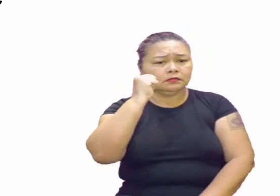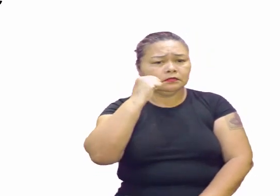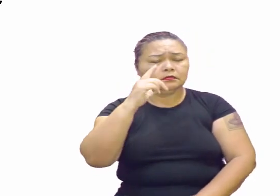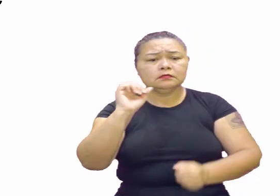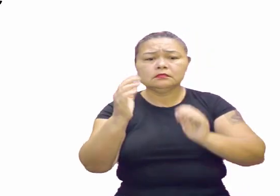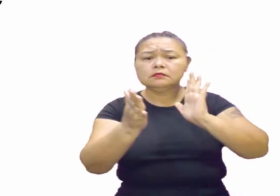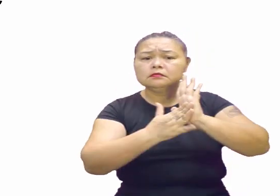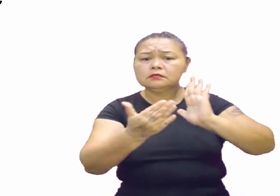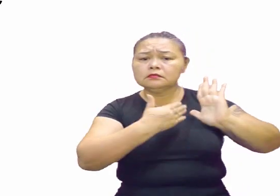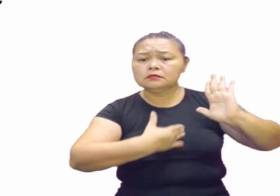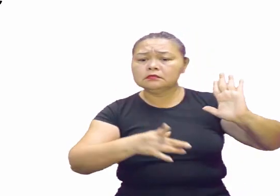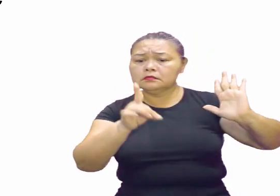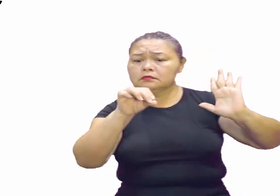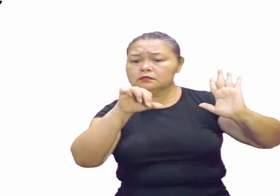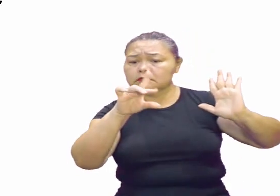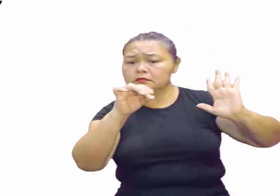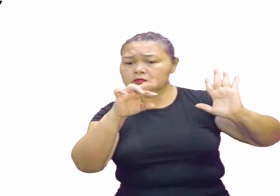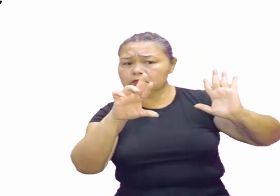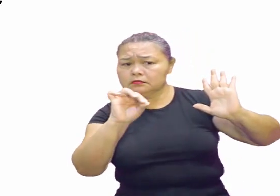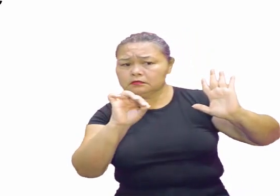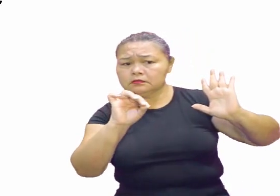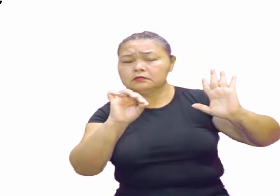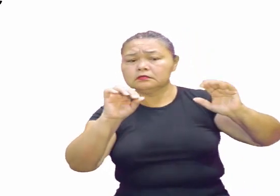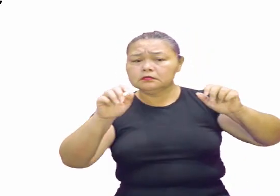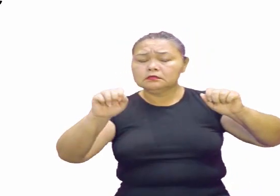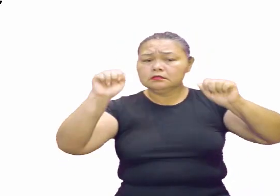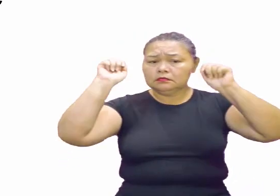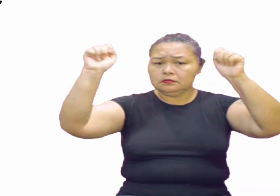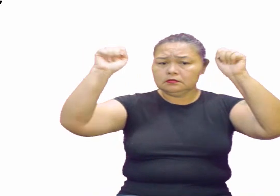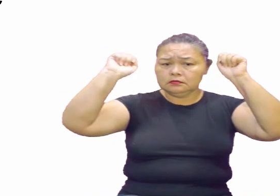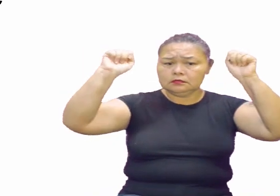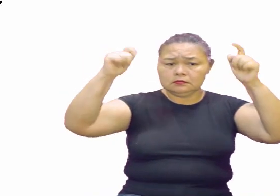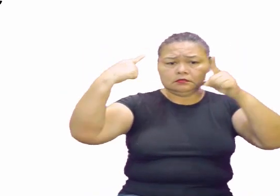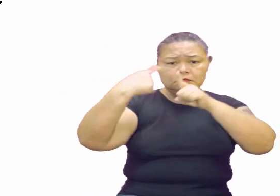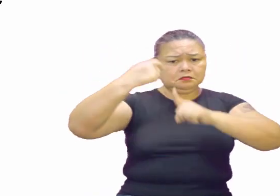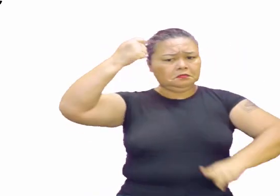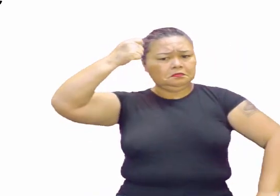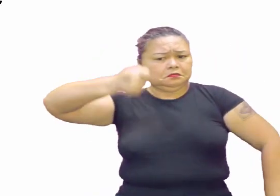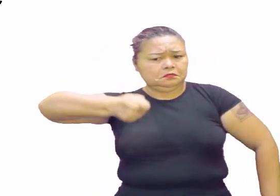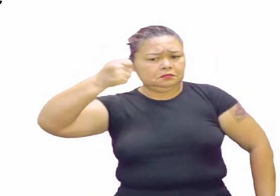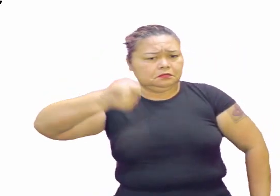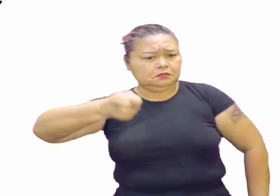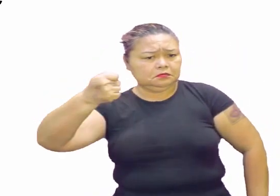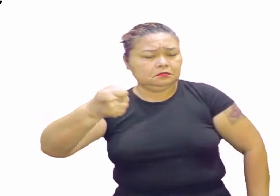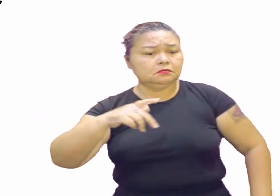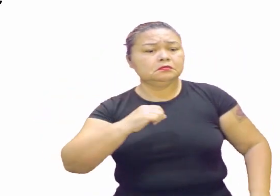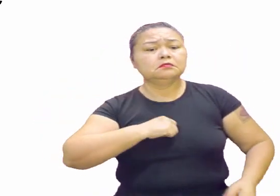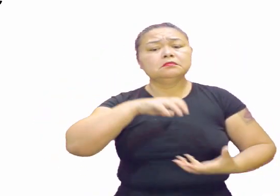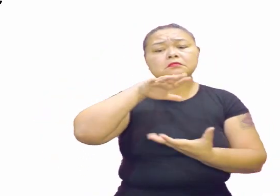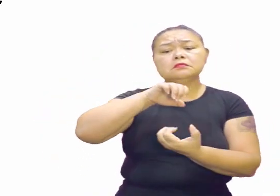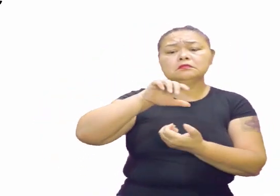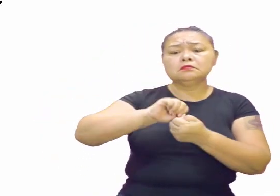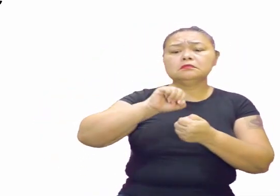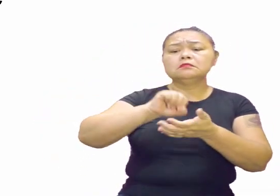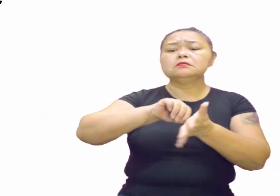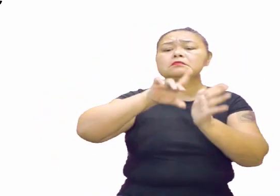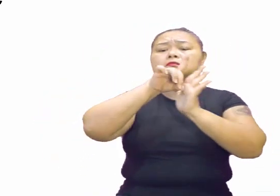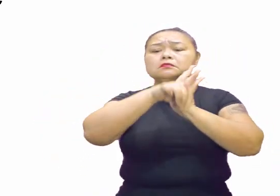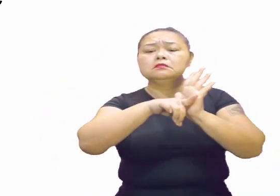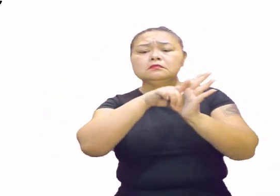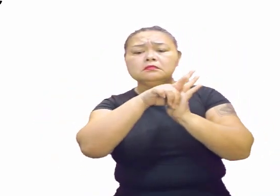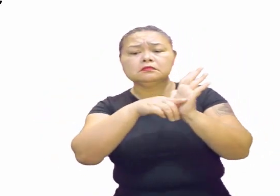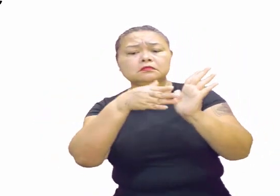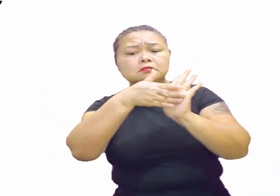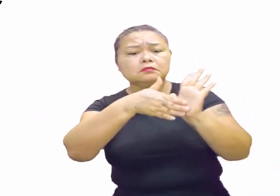forte contestação ao governo de Deodoro. Em protesto contra o seu autoritarismo, tivemos greve dos ferroviários,